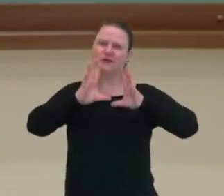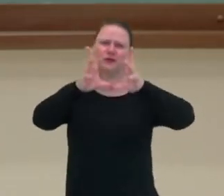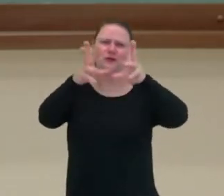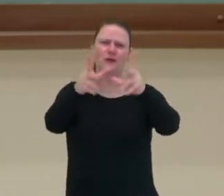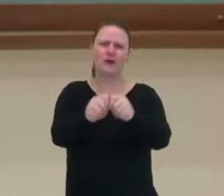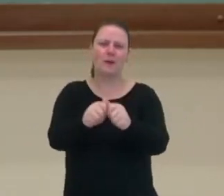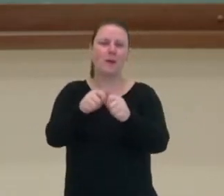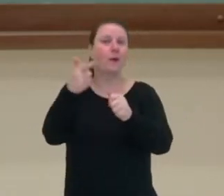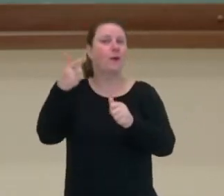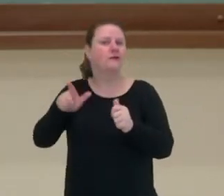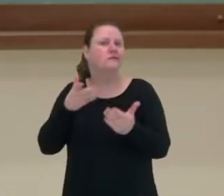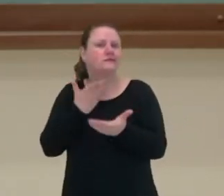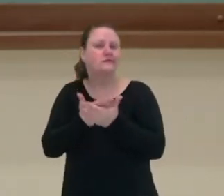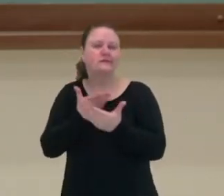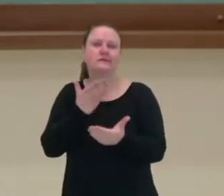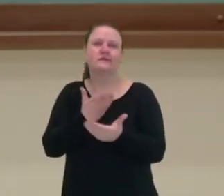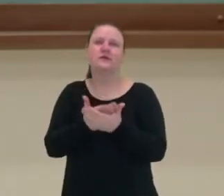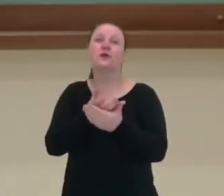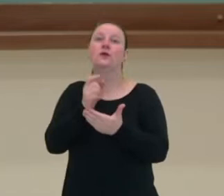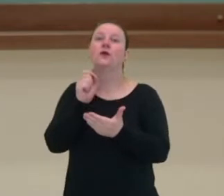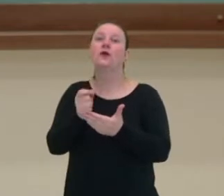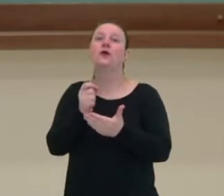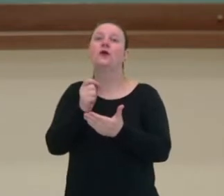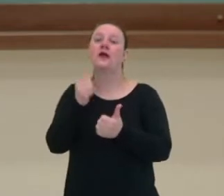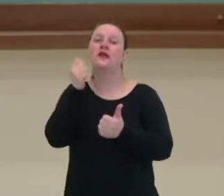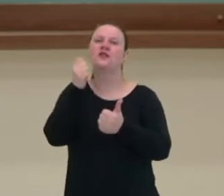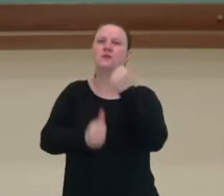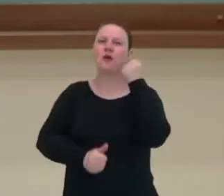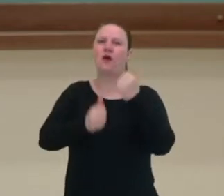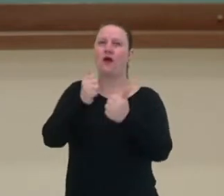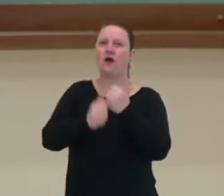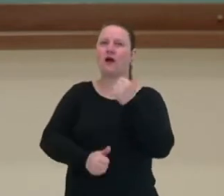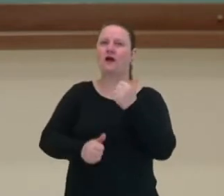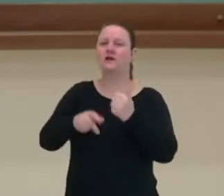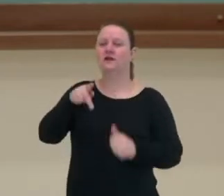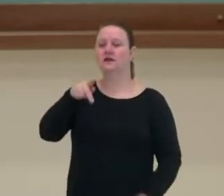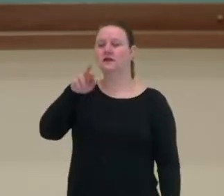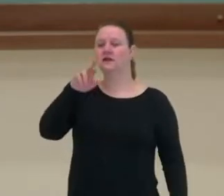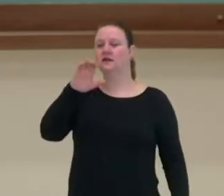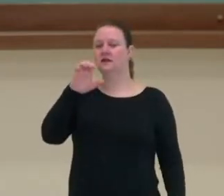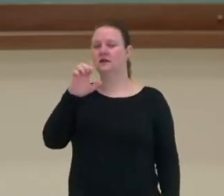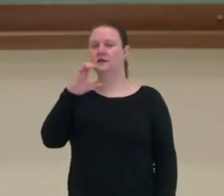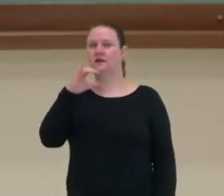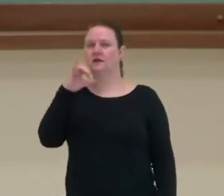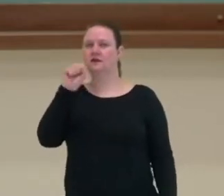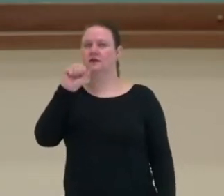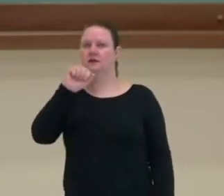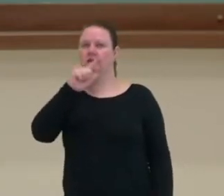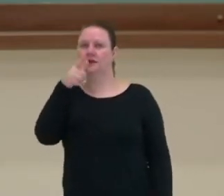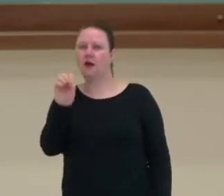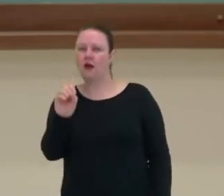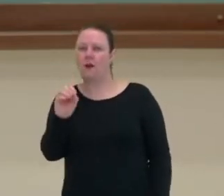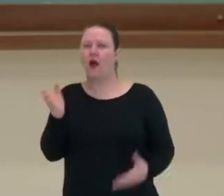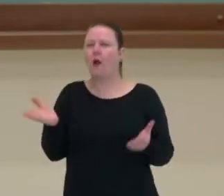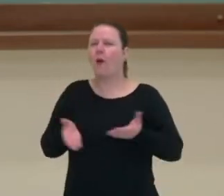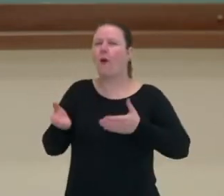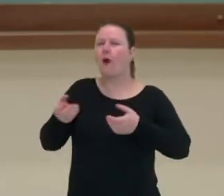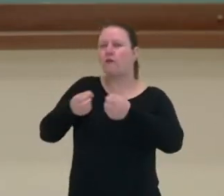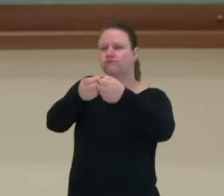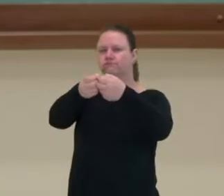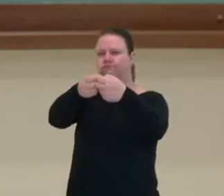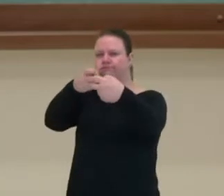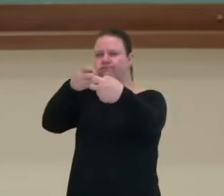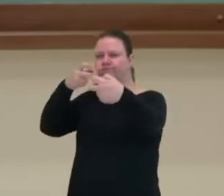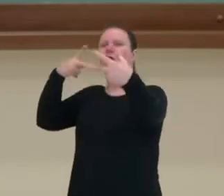mais um estudo em cima dos esportes de precisão. E hoje a gente vai falar do tiro com arco. Você